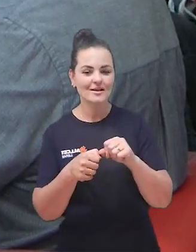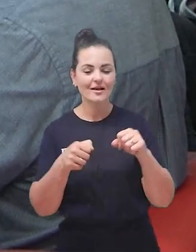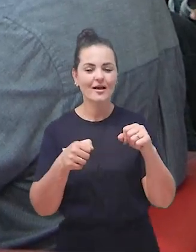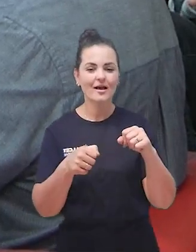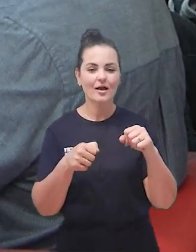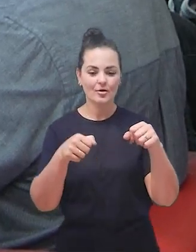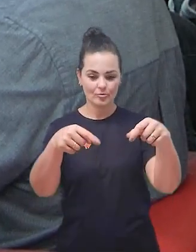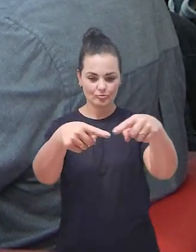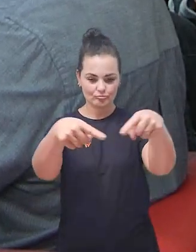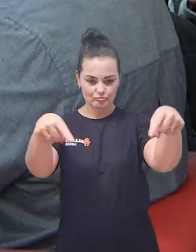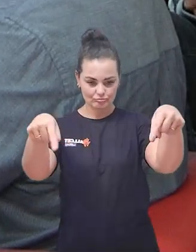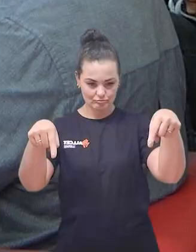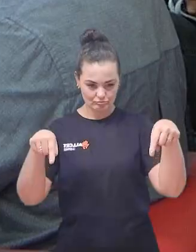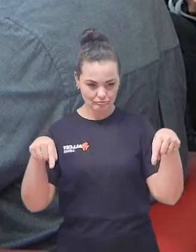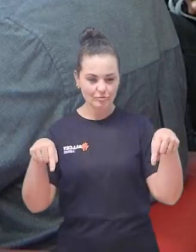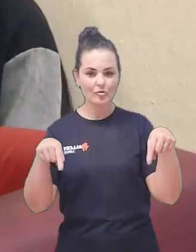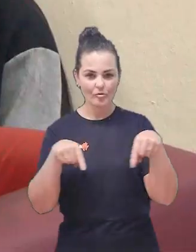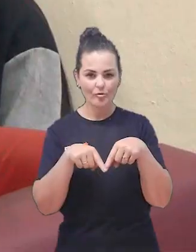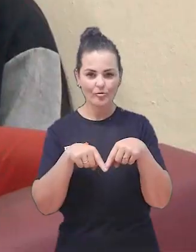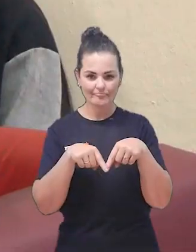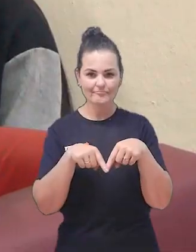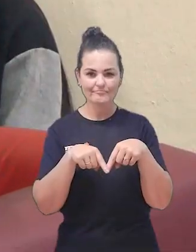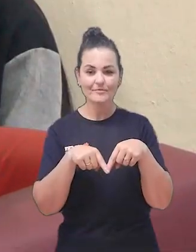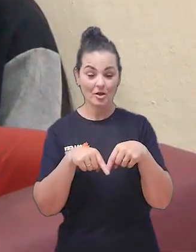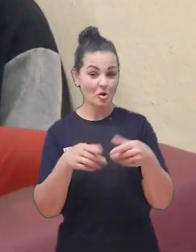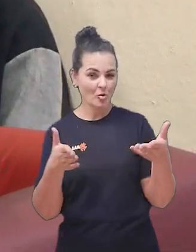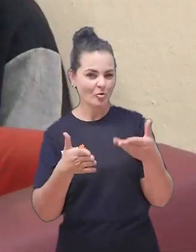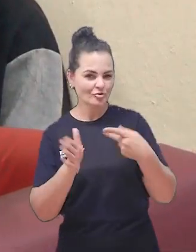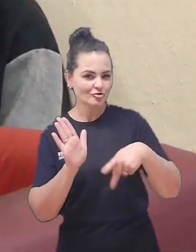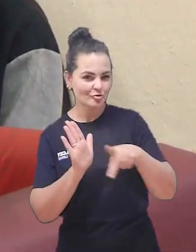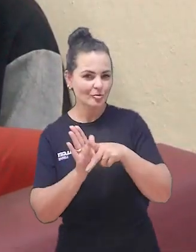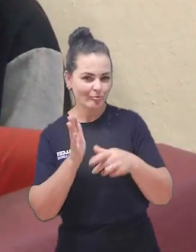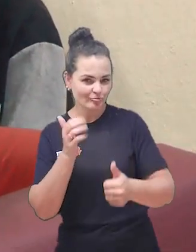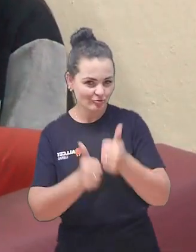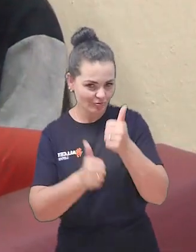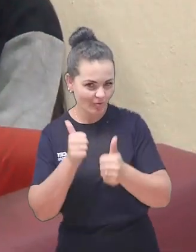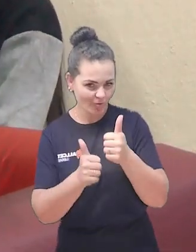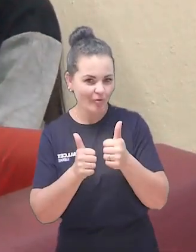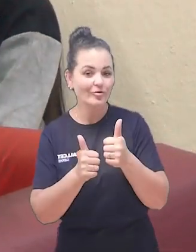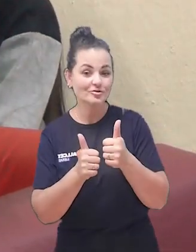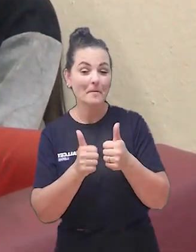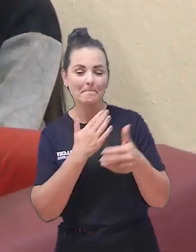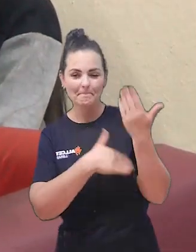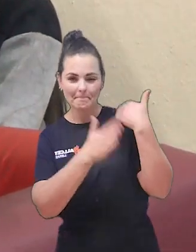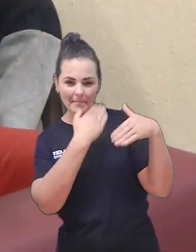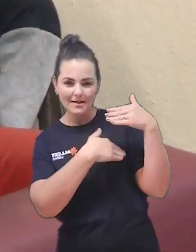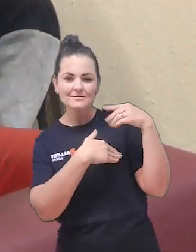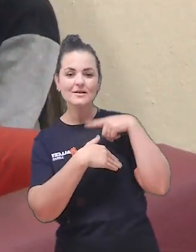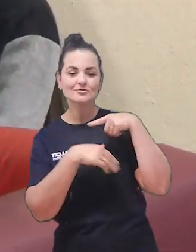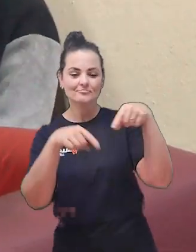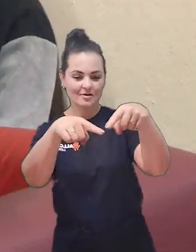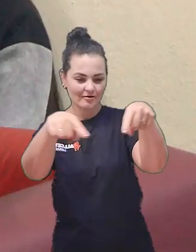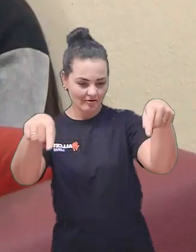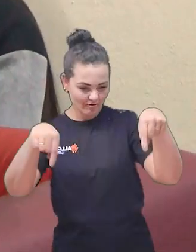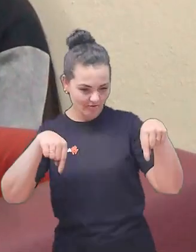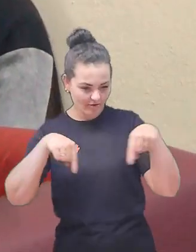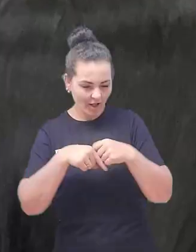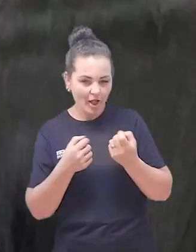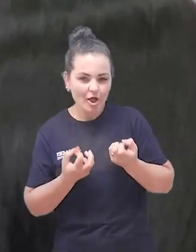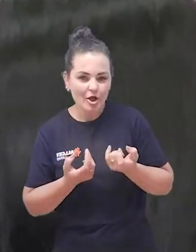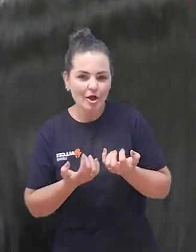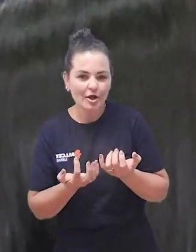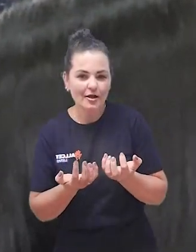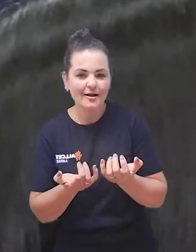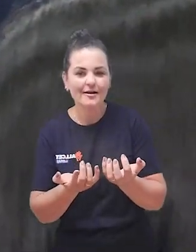existia lá onde é o ginásio hoje, né, o ginásio de esportes, o campo era um mato, né? A